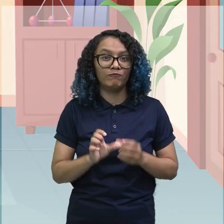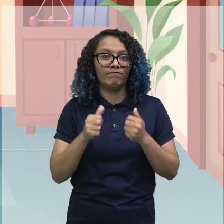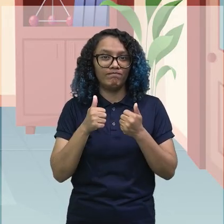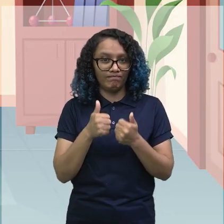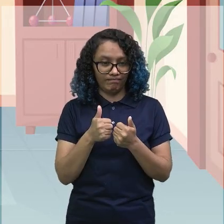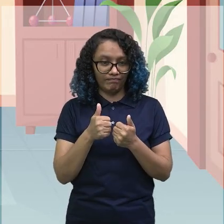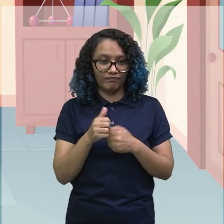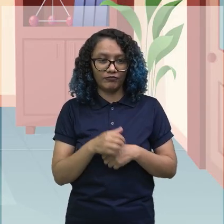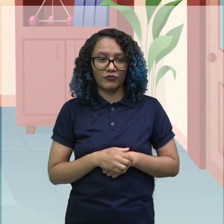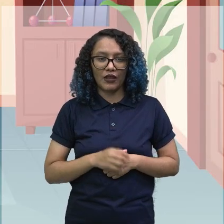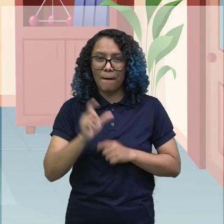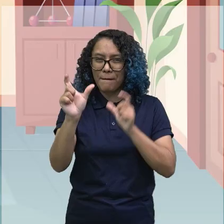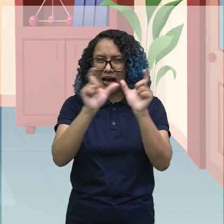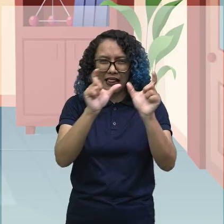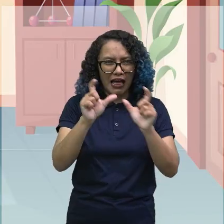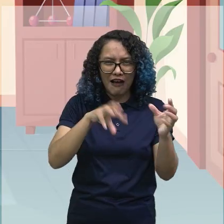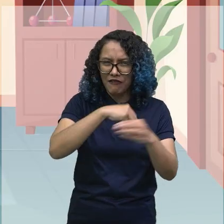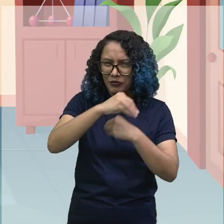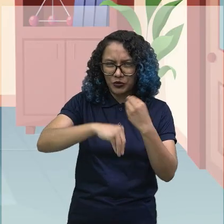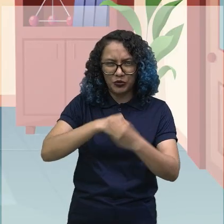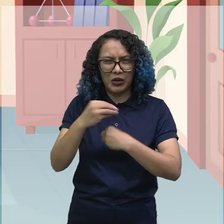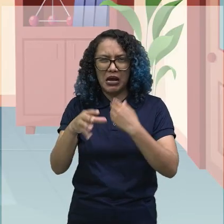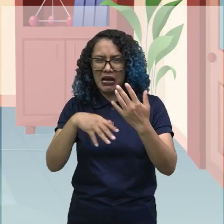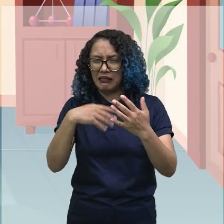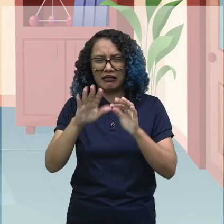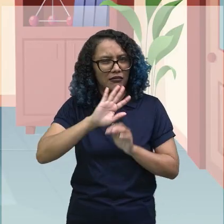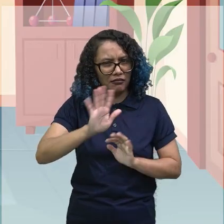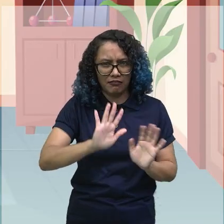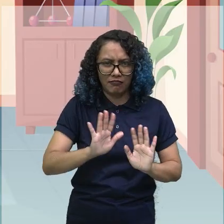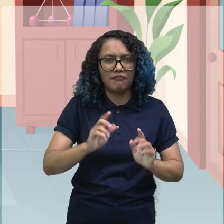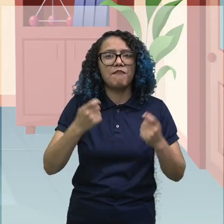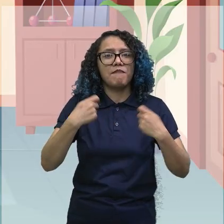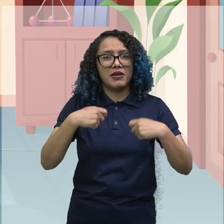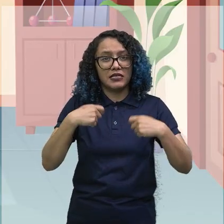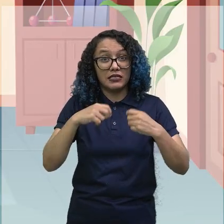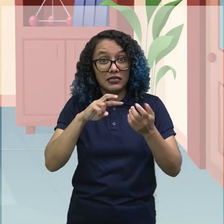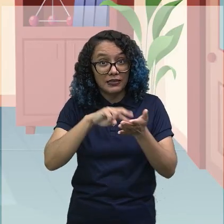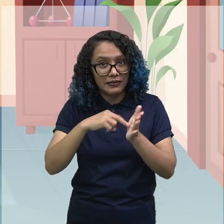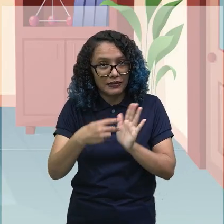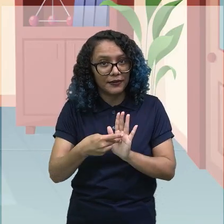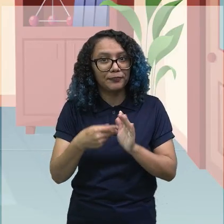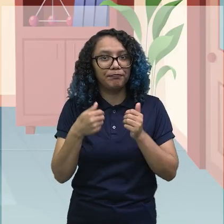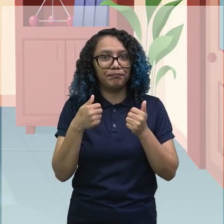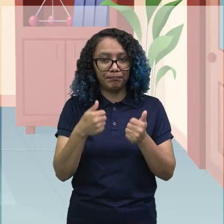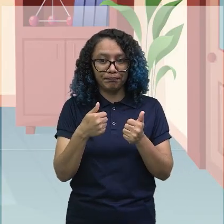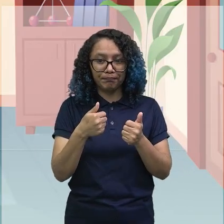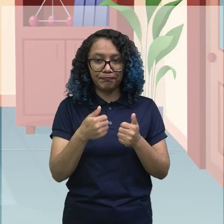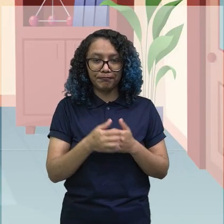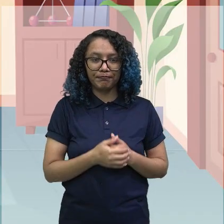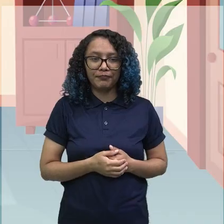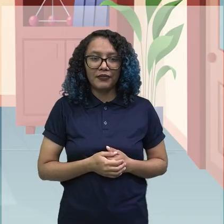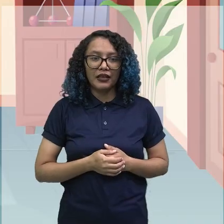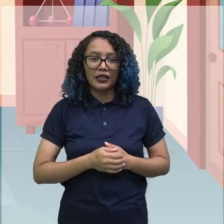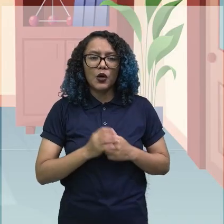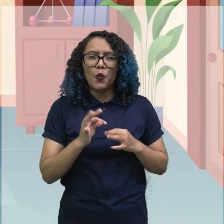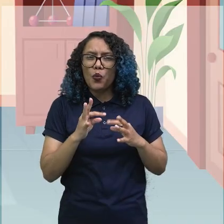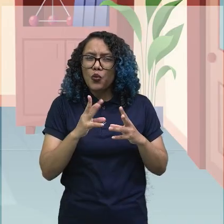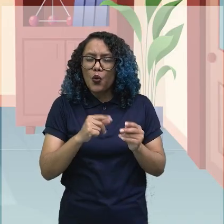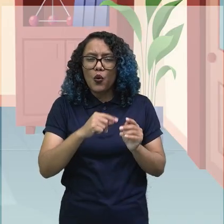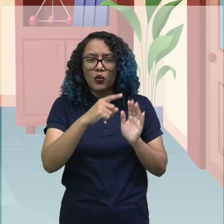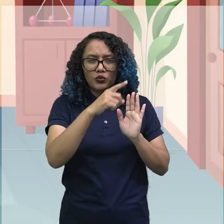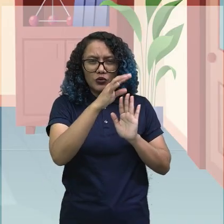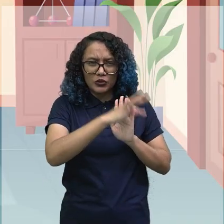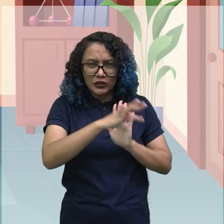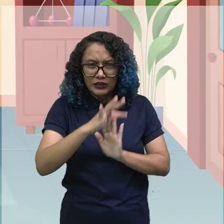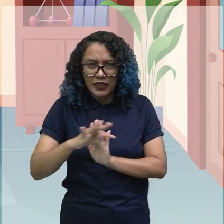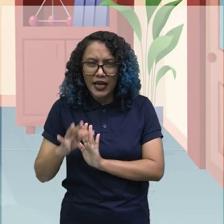é palavras ao vento, né? Tem que ter sentido. Mas todos os textos que a gente tem acesso no nosso